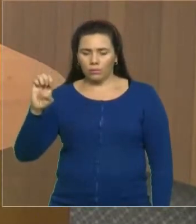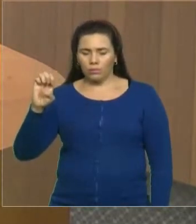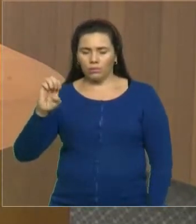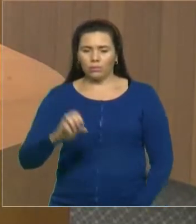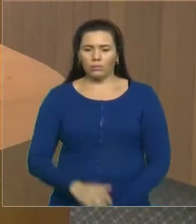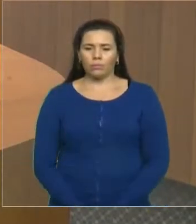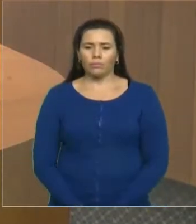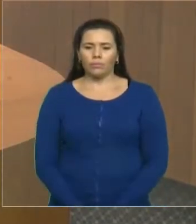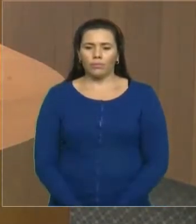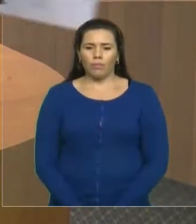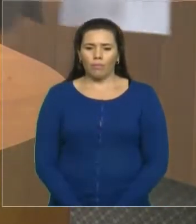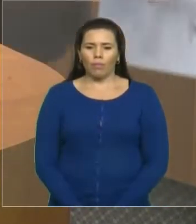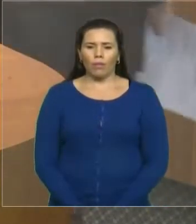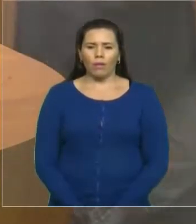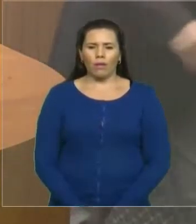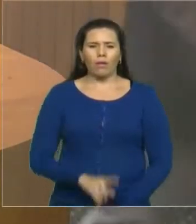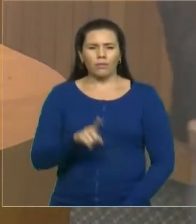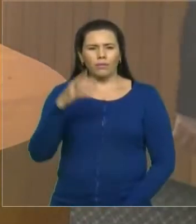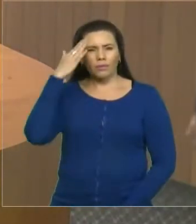vem acontecendo, em